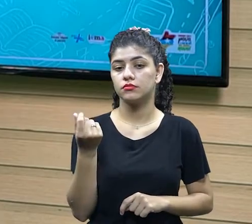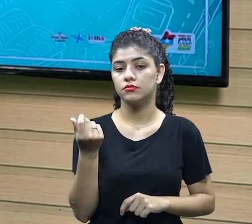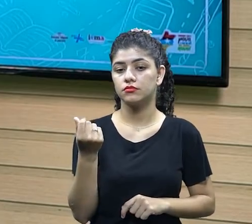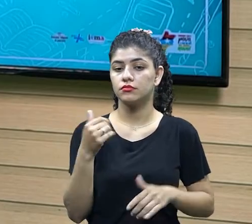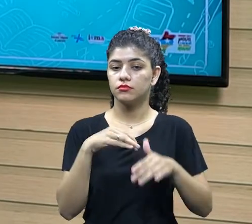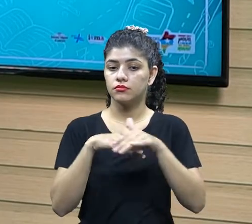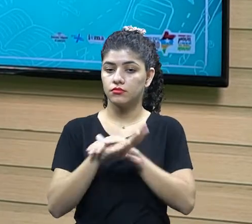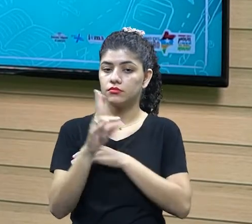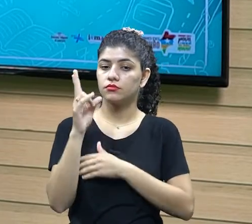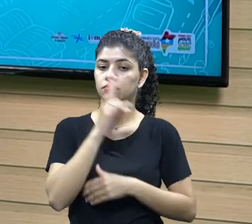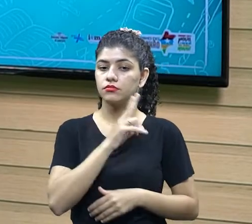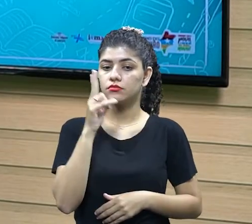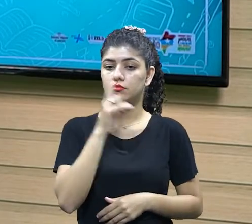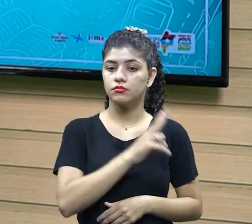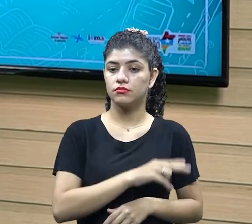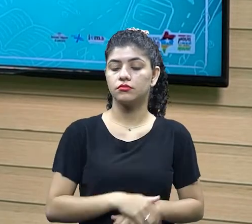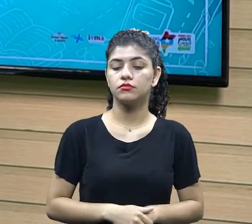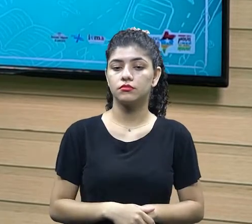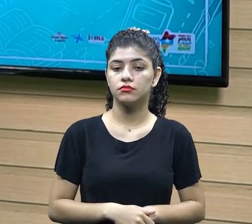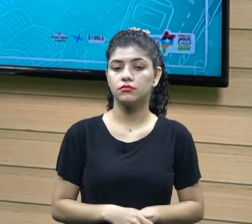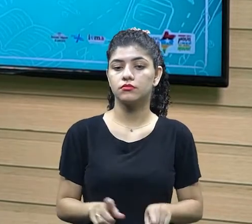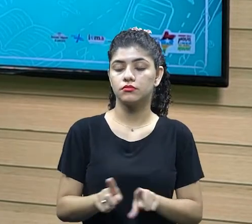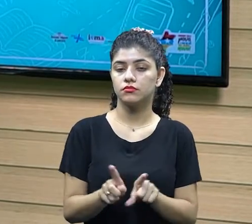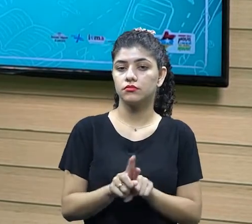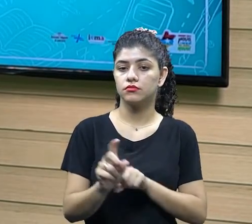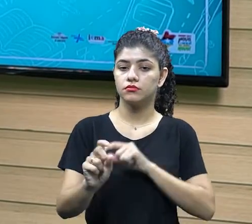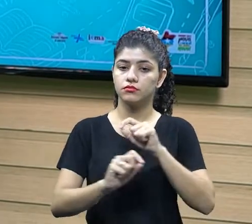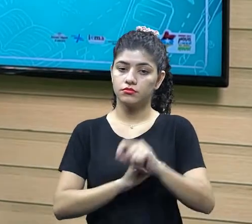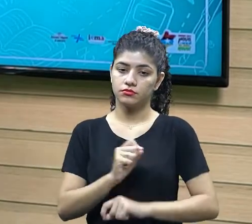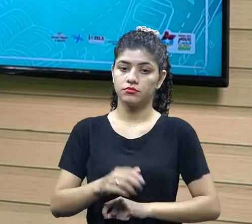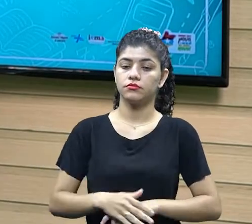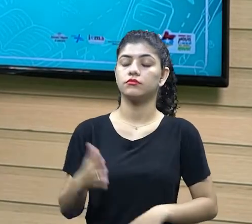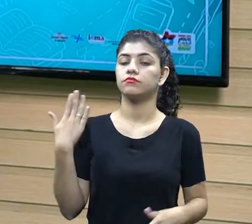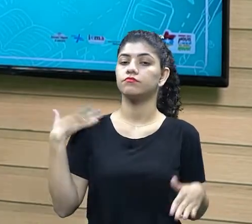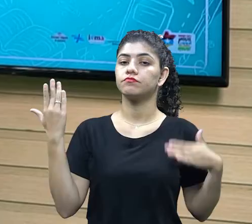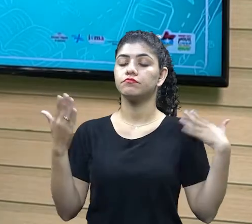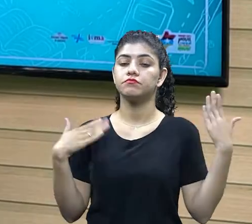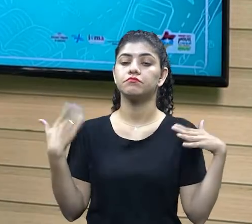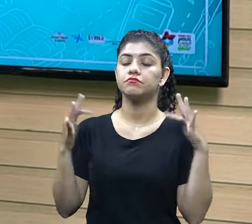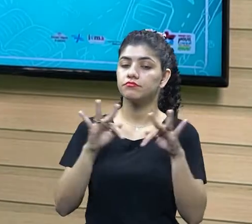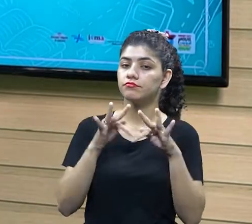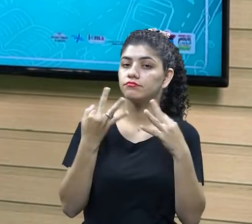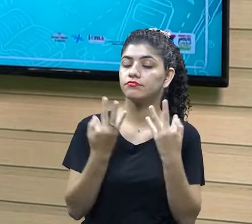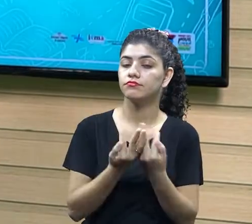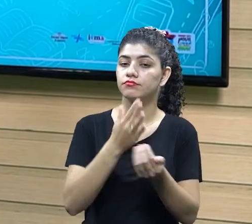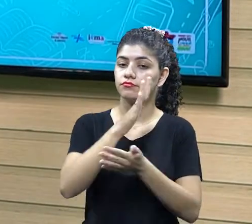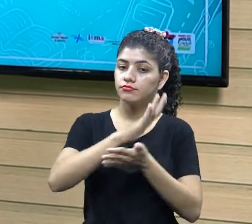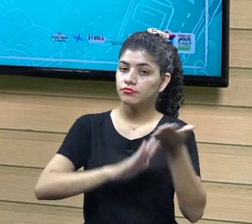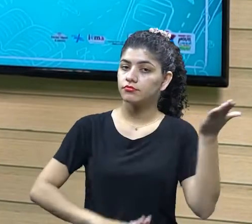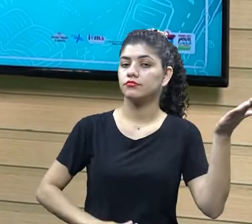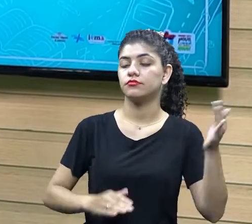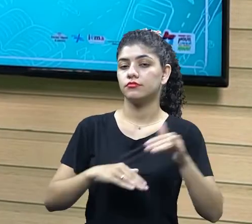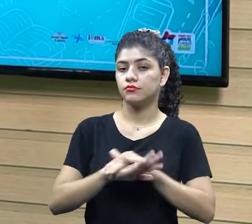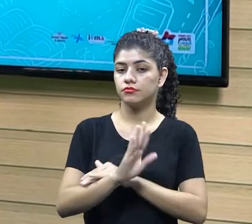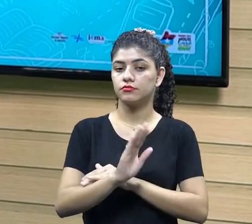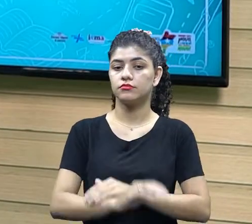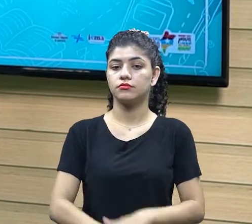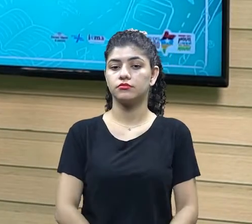separando o valor que ele tem para a sua emergência, caso surja, e também para a reserva que ele